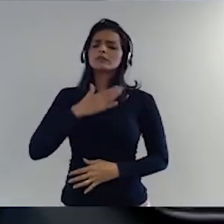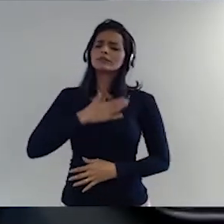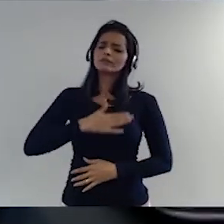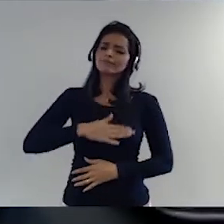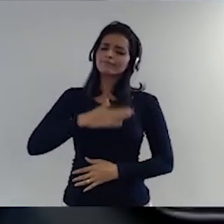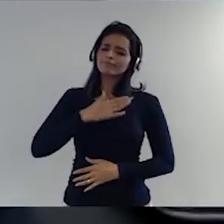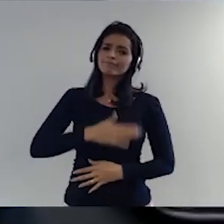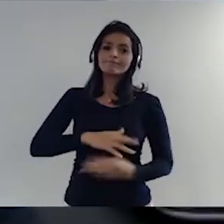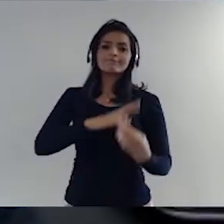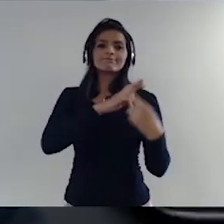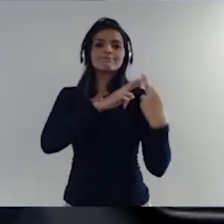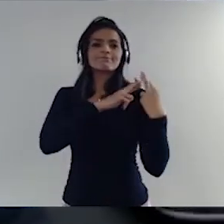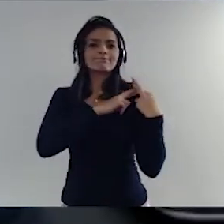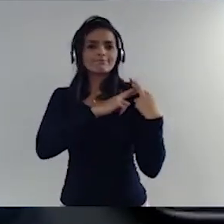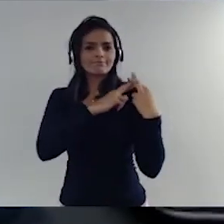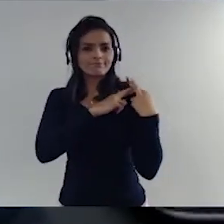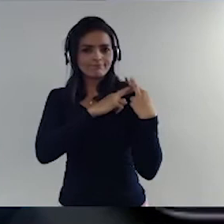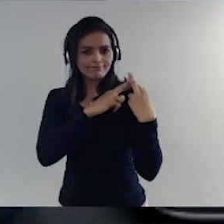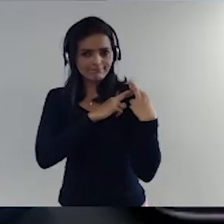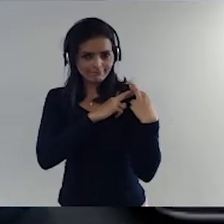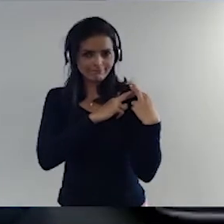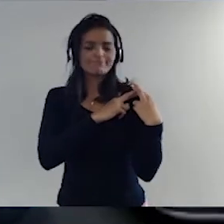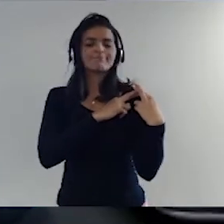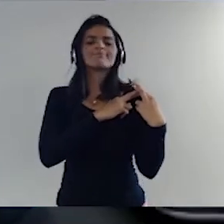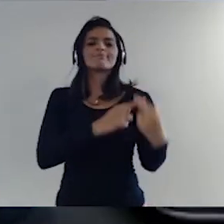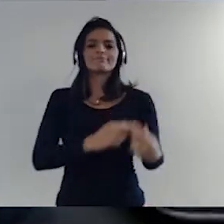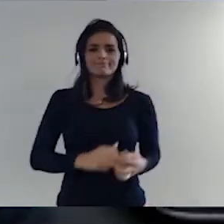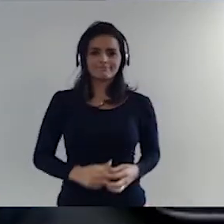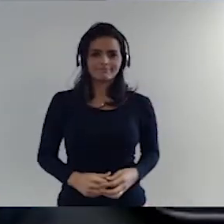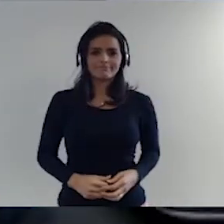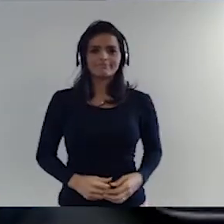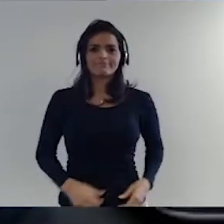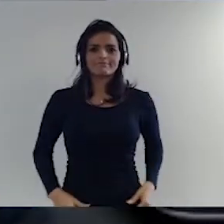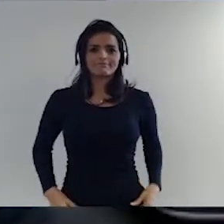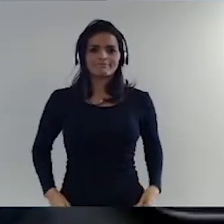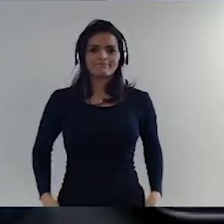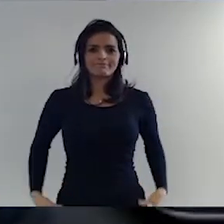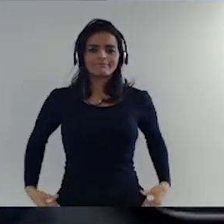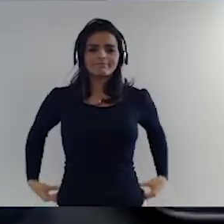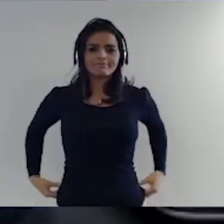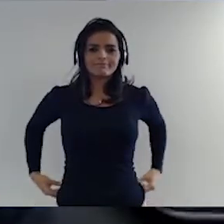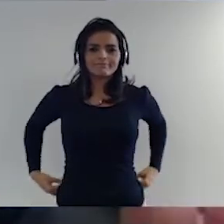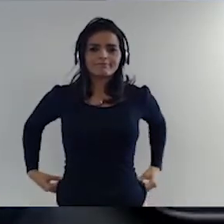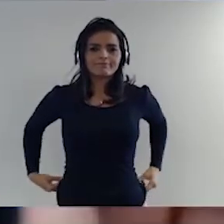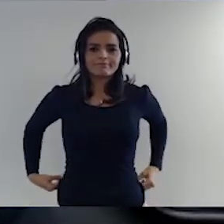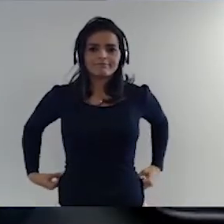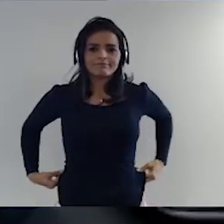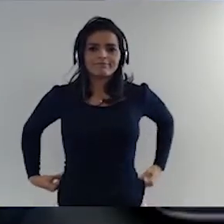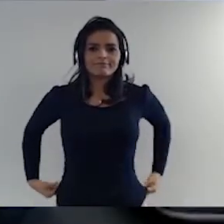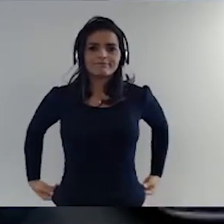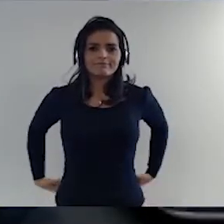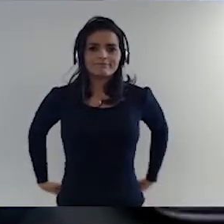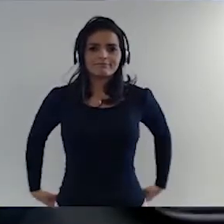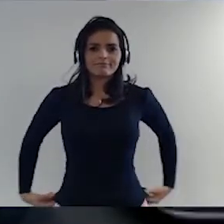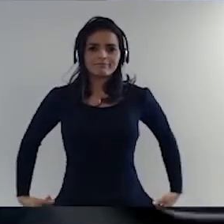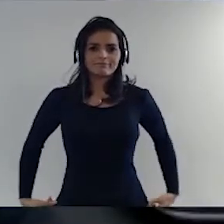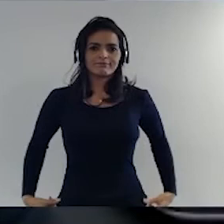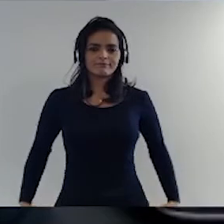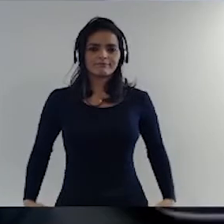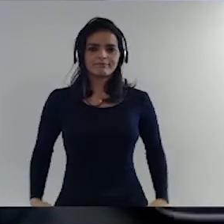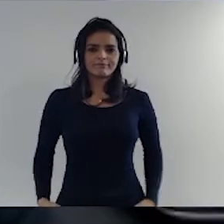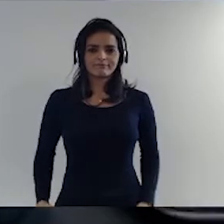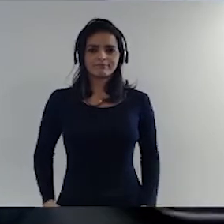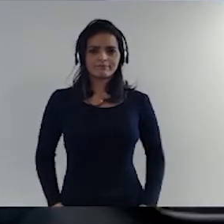e responsabilidade neste momento. Quero falar um pouco sobre